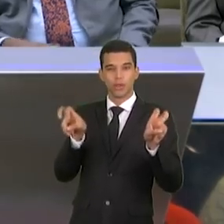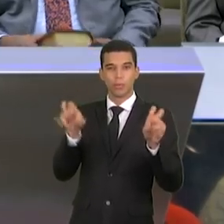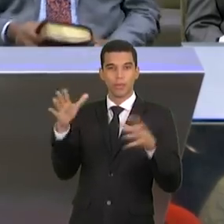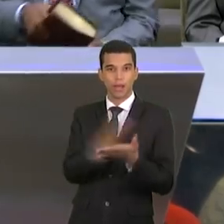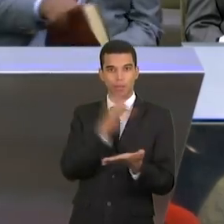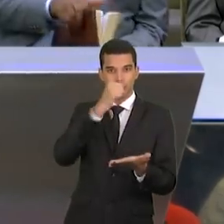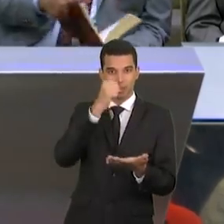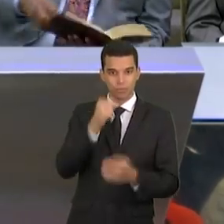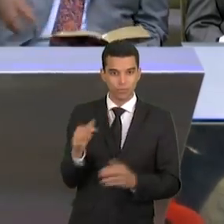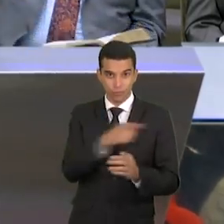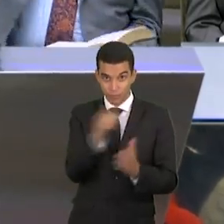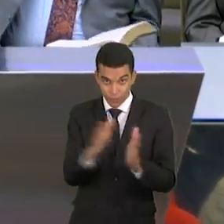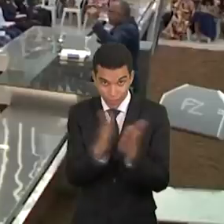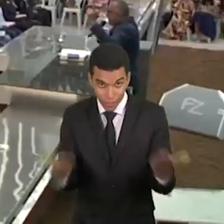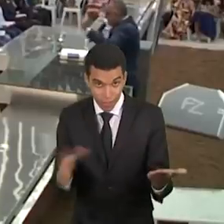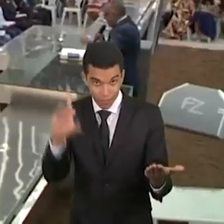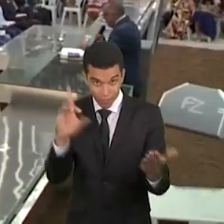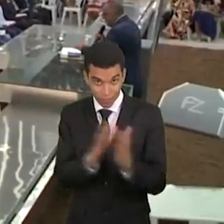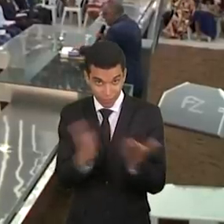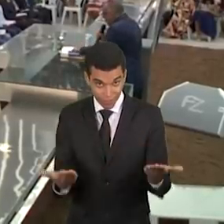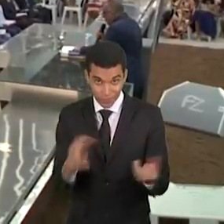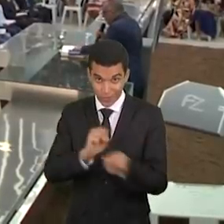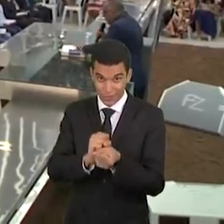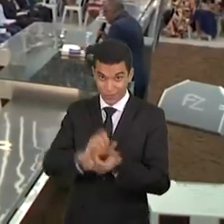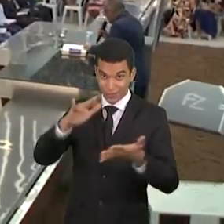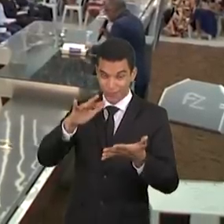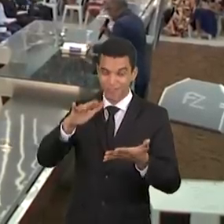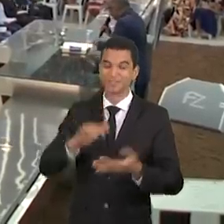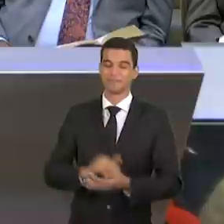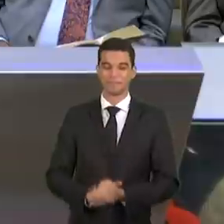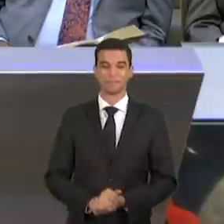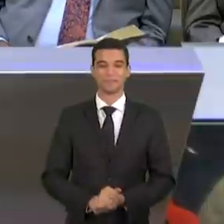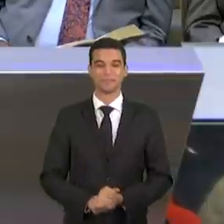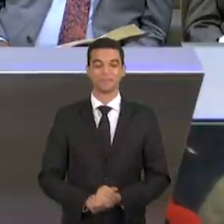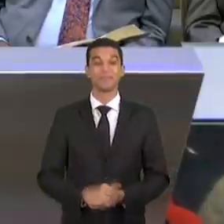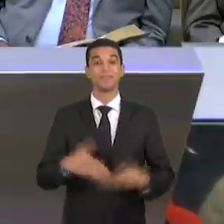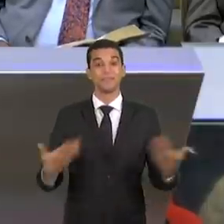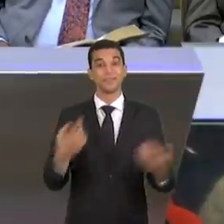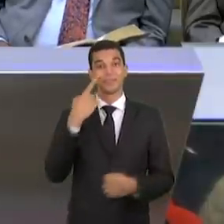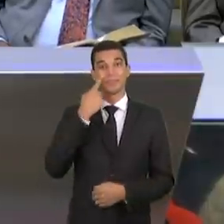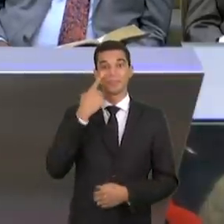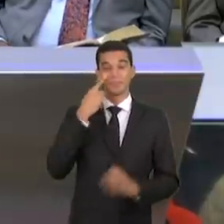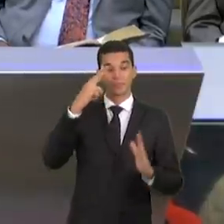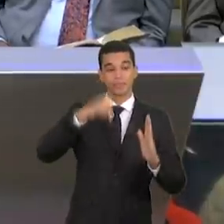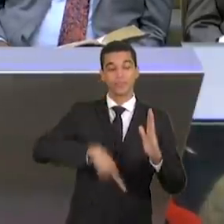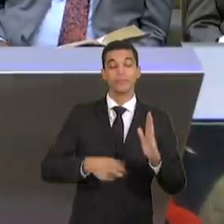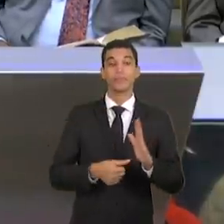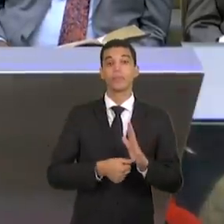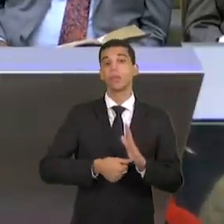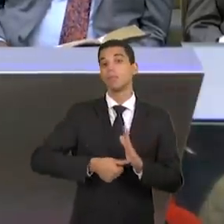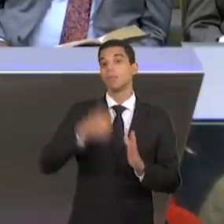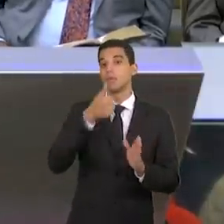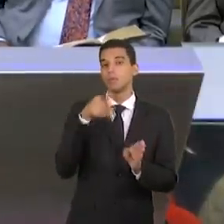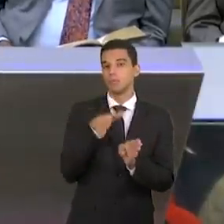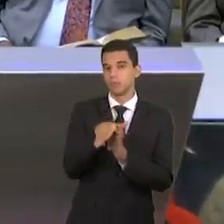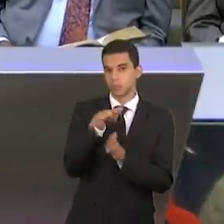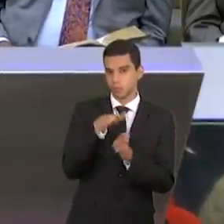Bíblias abertas? Digam glória. Então observem que a primeira